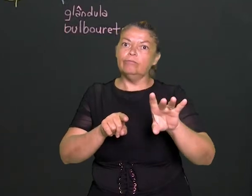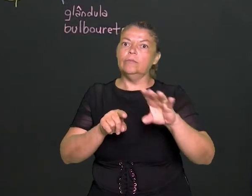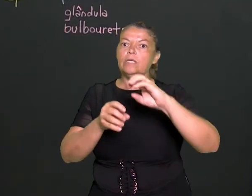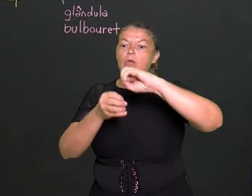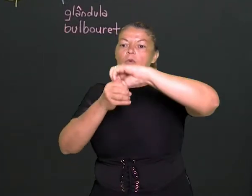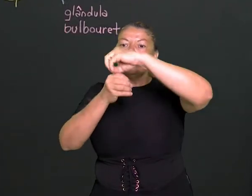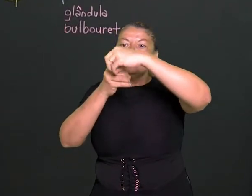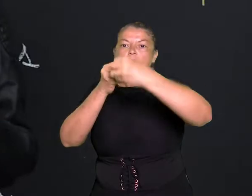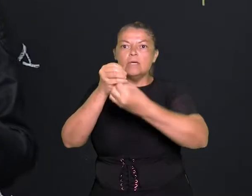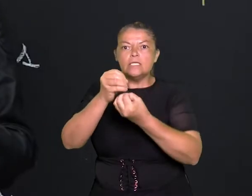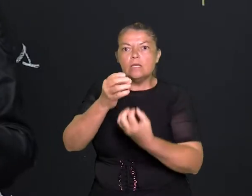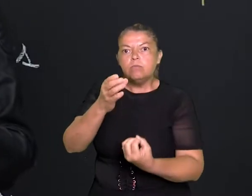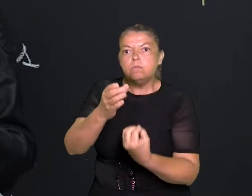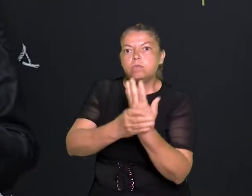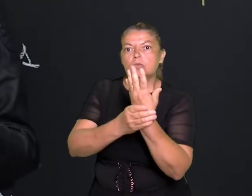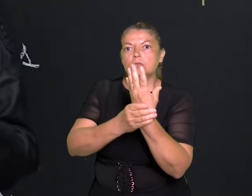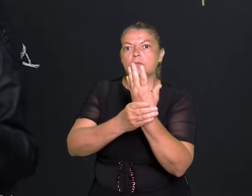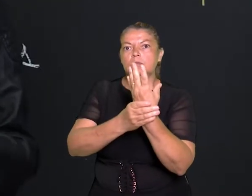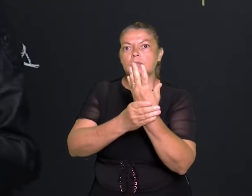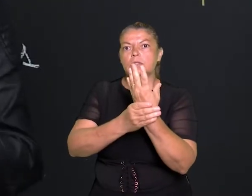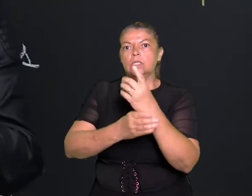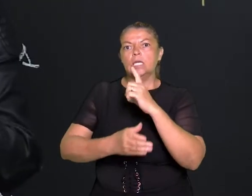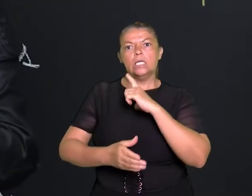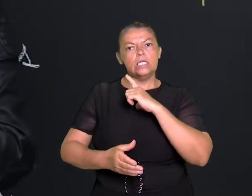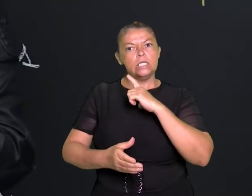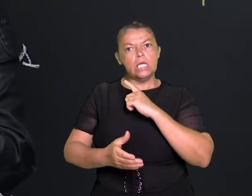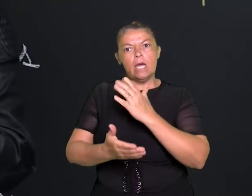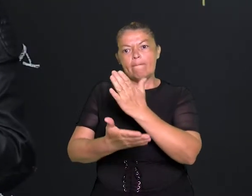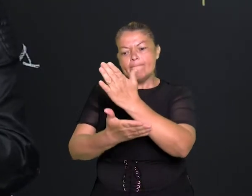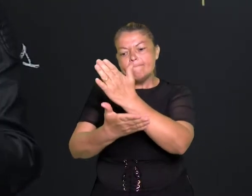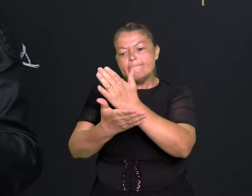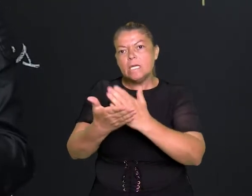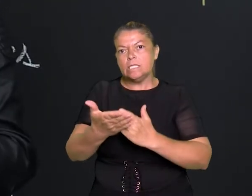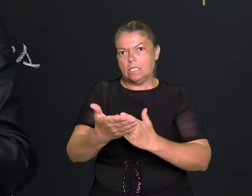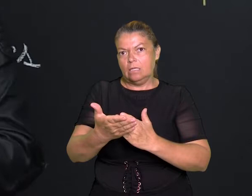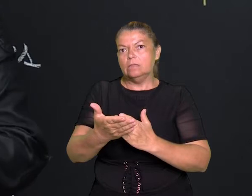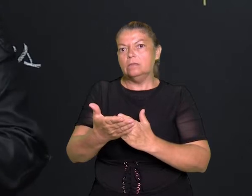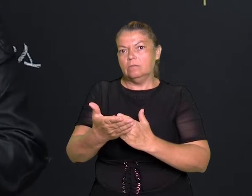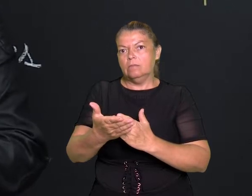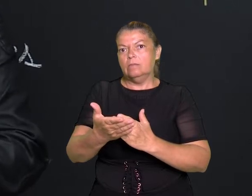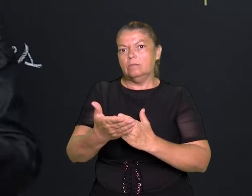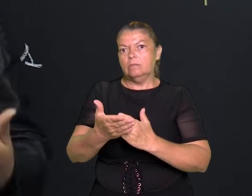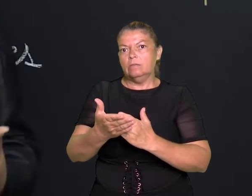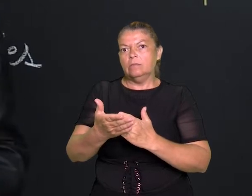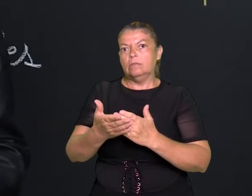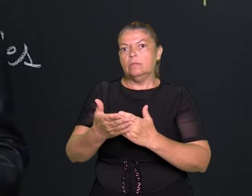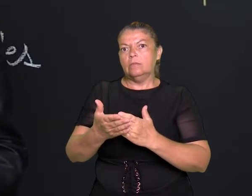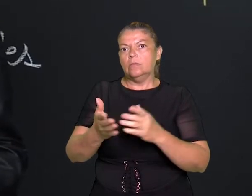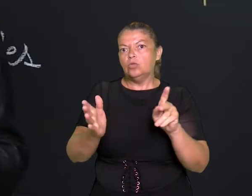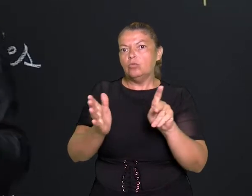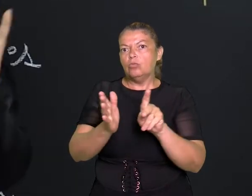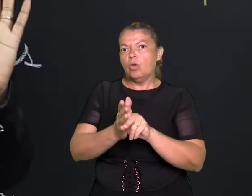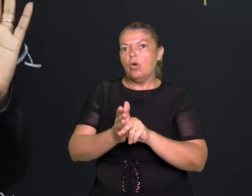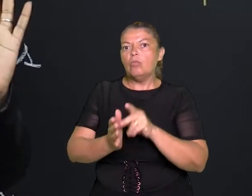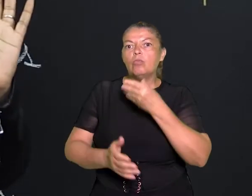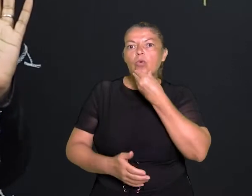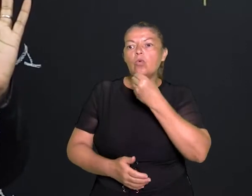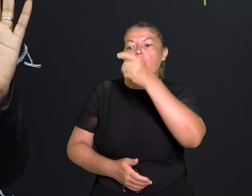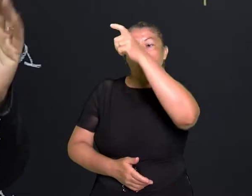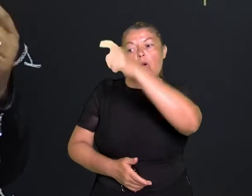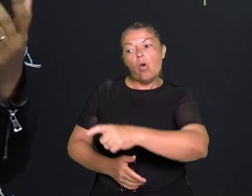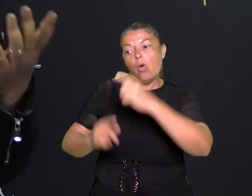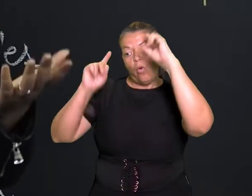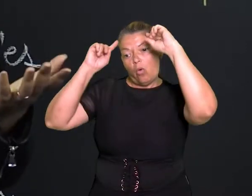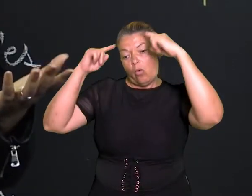célula reprodutiva? É uma célula que ela tem a metade da quantidade de cromossomos que aquele homem tem. Estamos falando